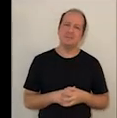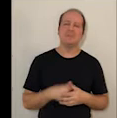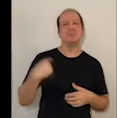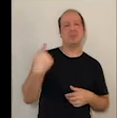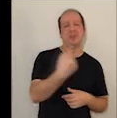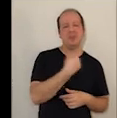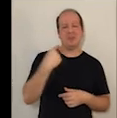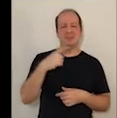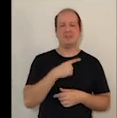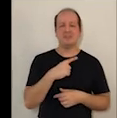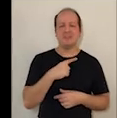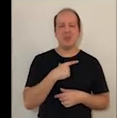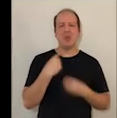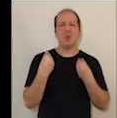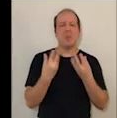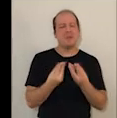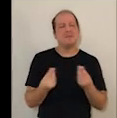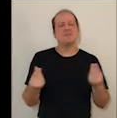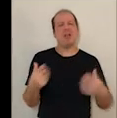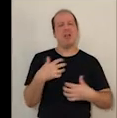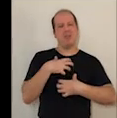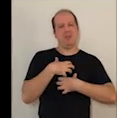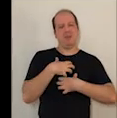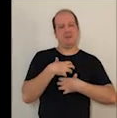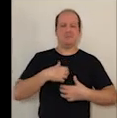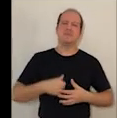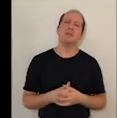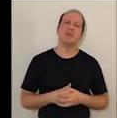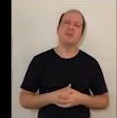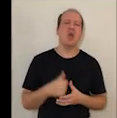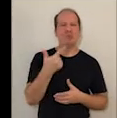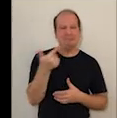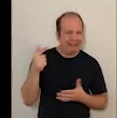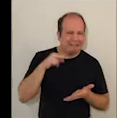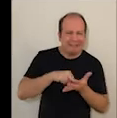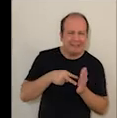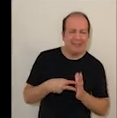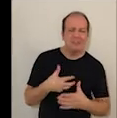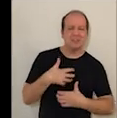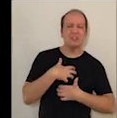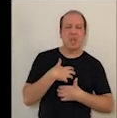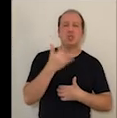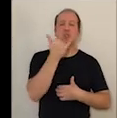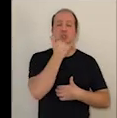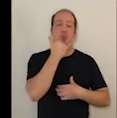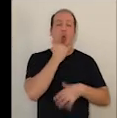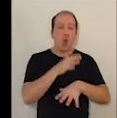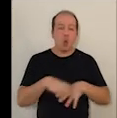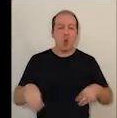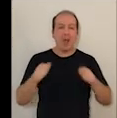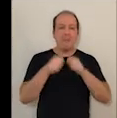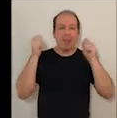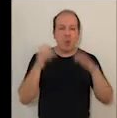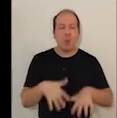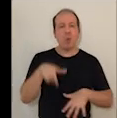esteja deitado aí, sem sentidos. Sem sentidos? Pois vai ter uma cura milagrosa, esse